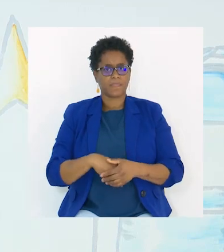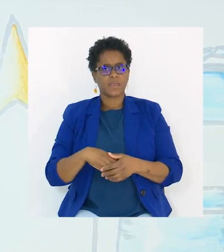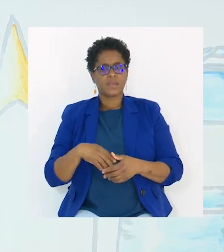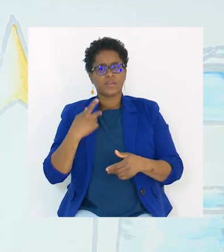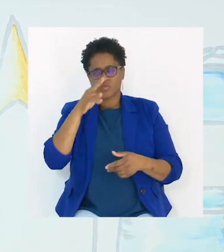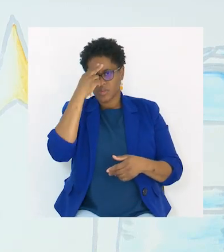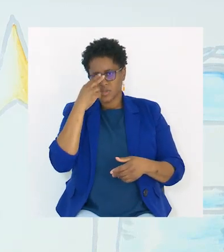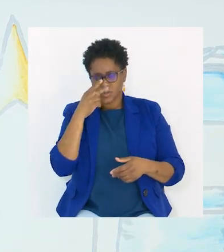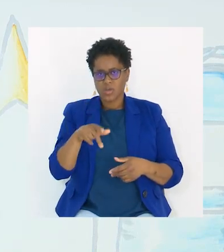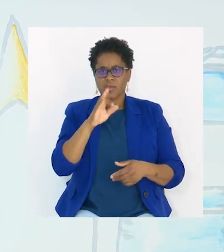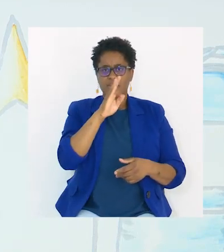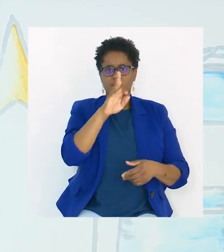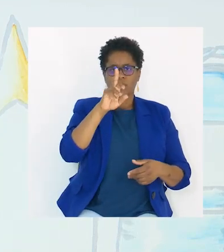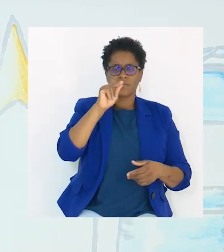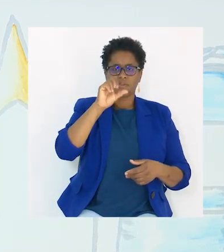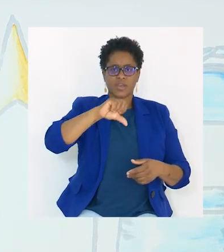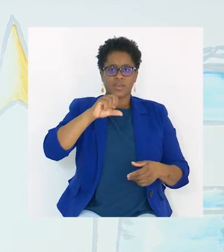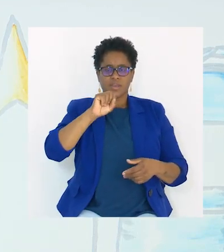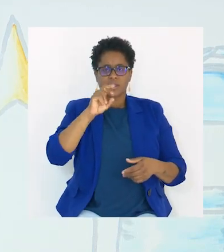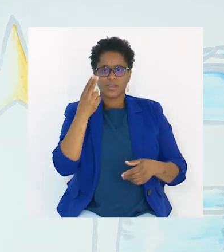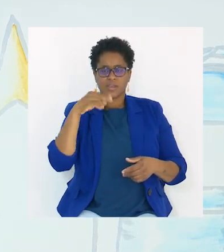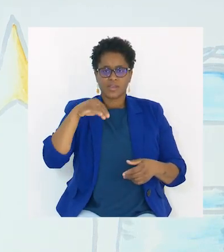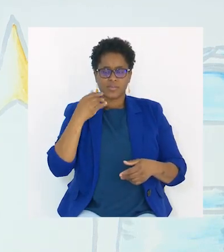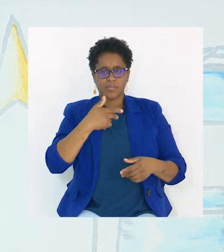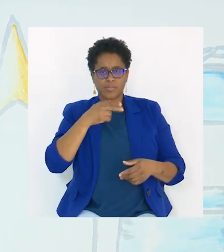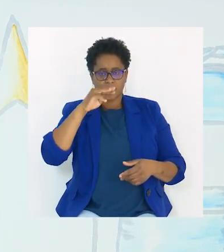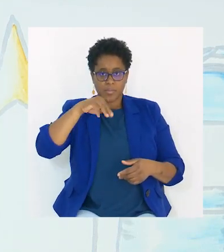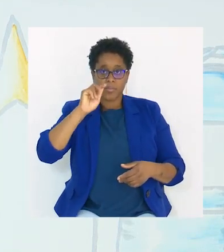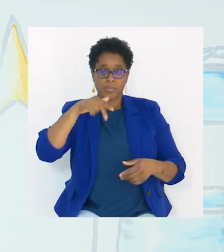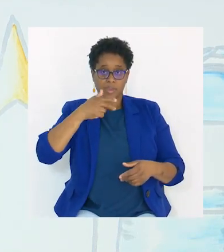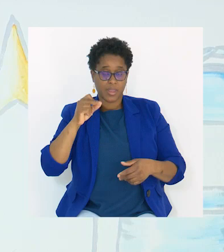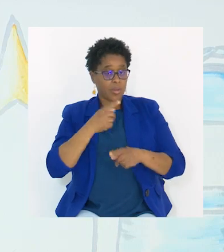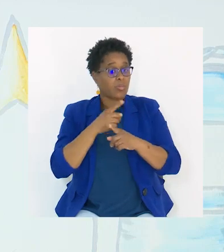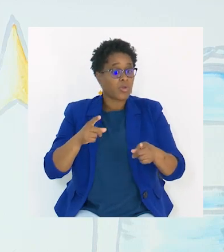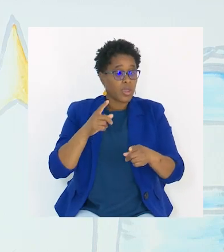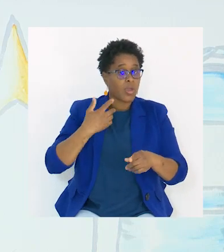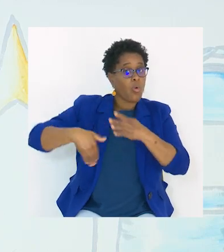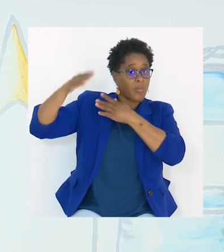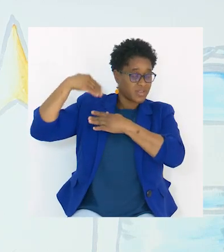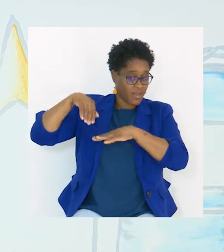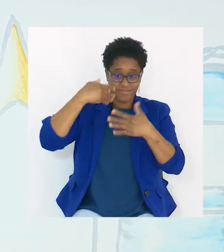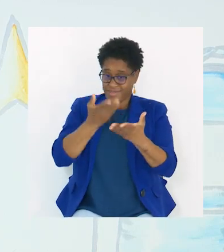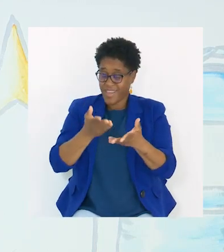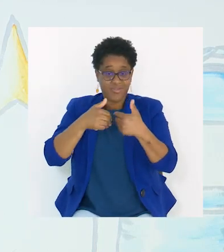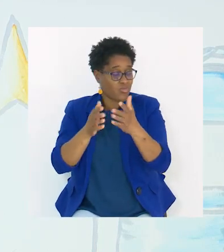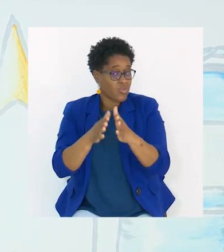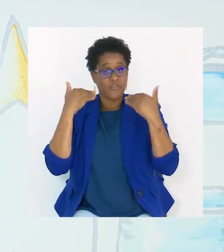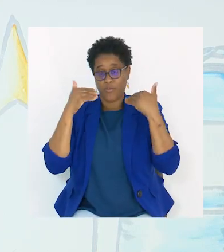uma história fragmentada, porque o passado não nos dá todas as informações necessárias,